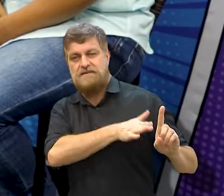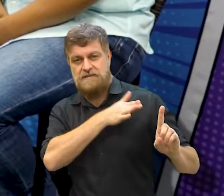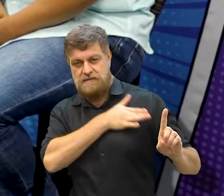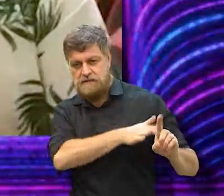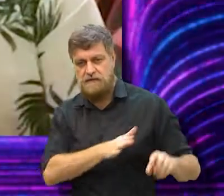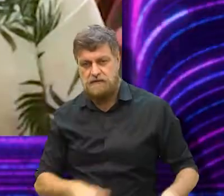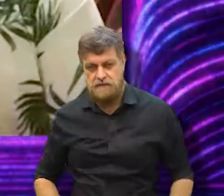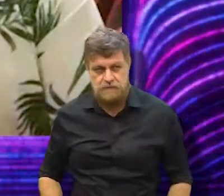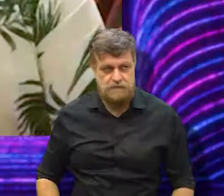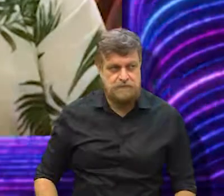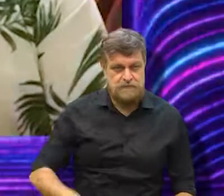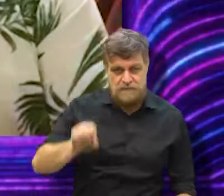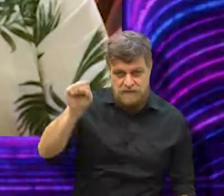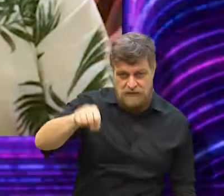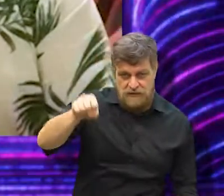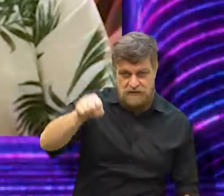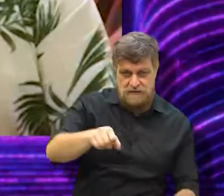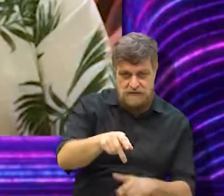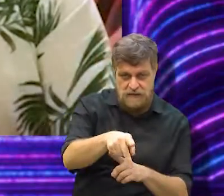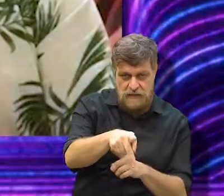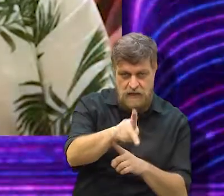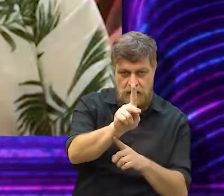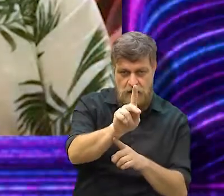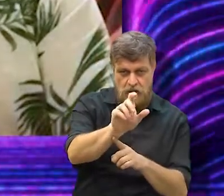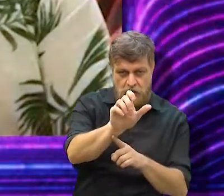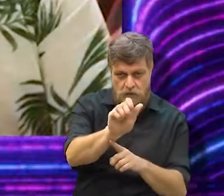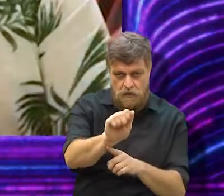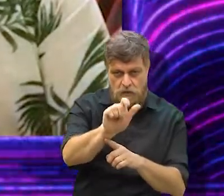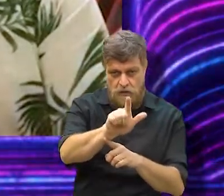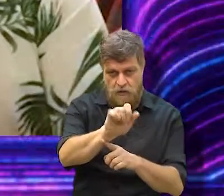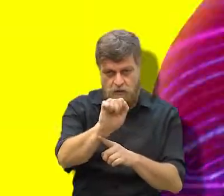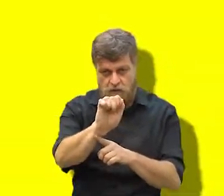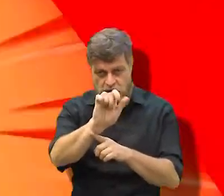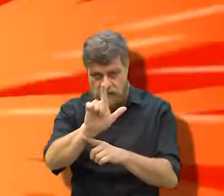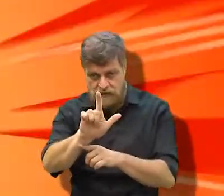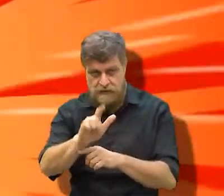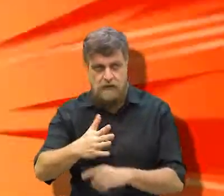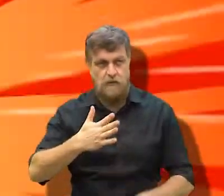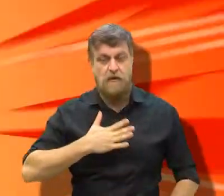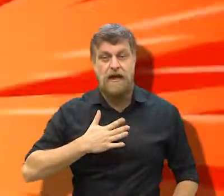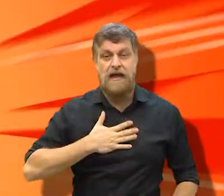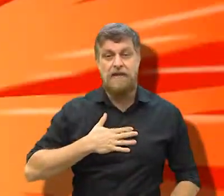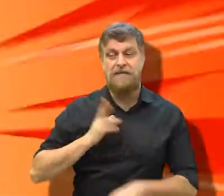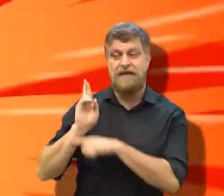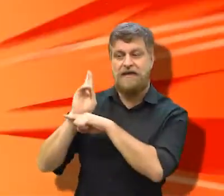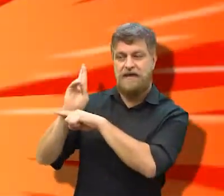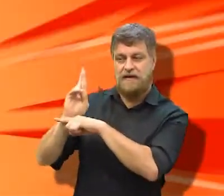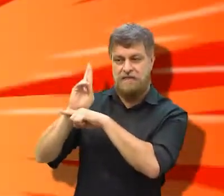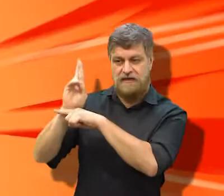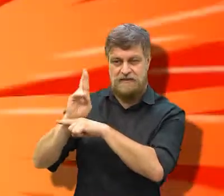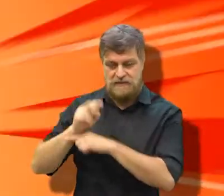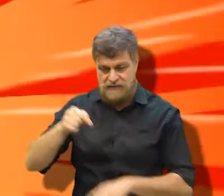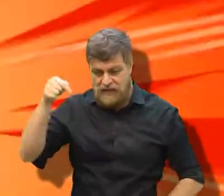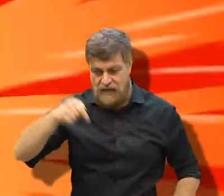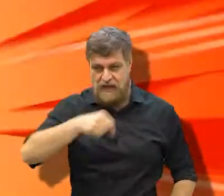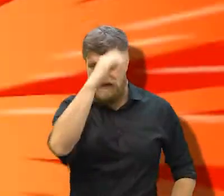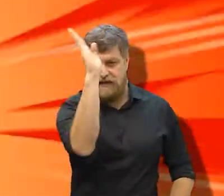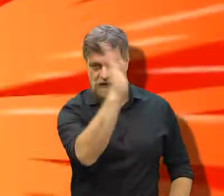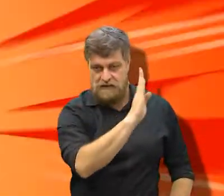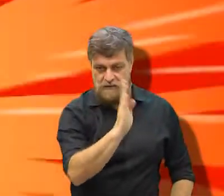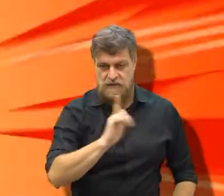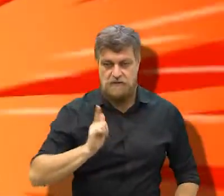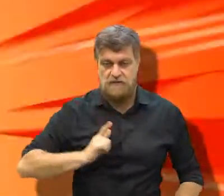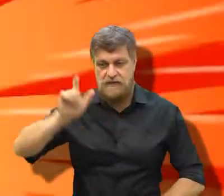Sim, sim. O Khalil, para mim, ele me representa, como representa muitos muçulmanos aqui no